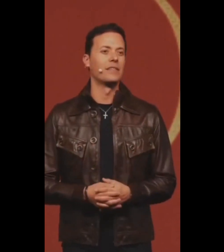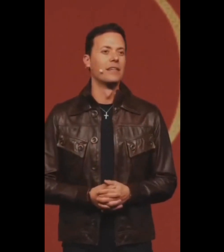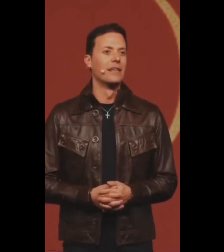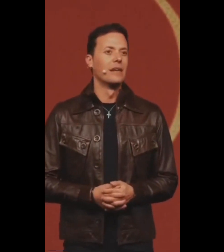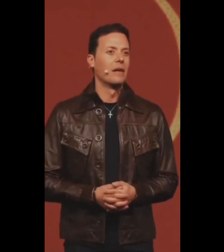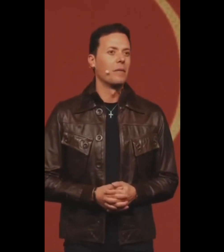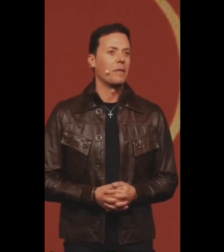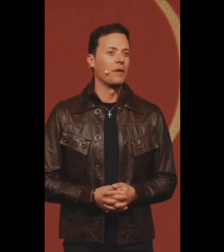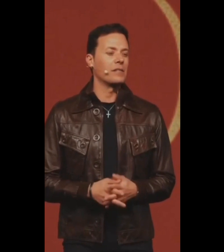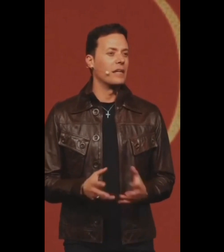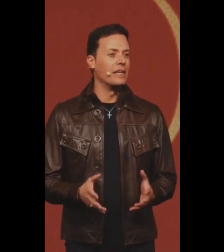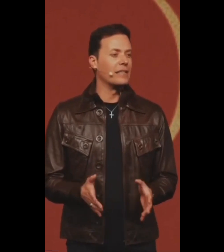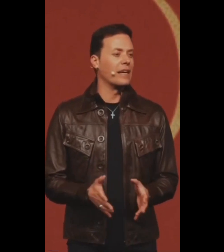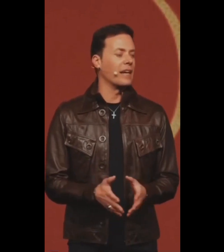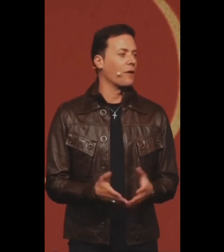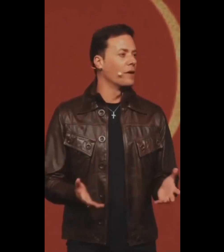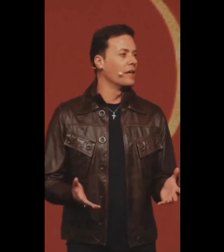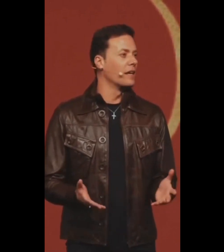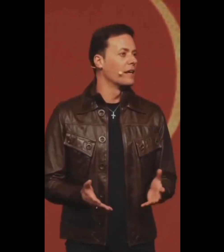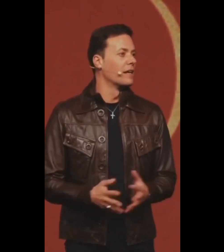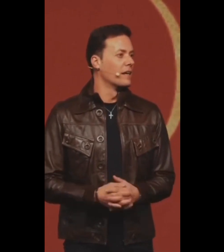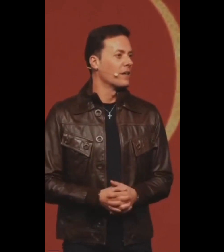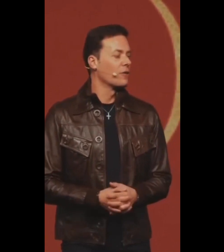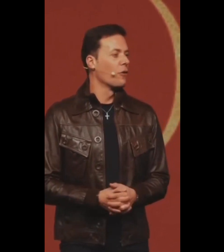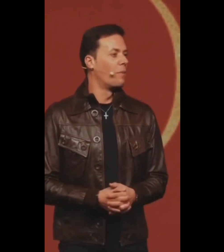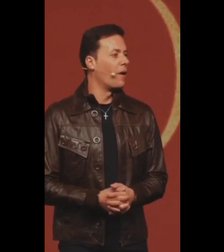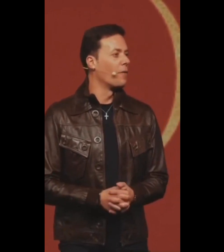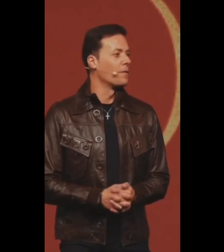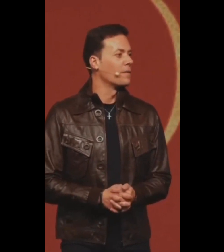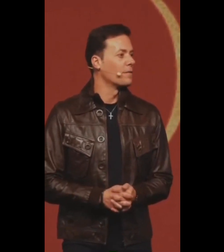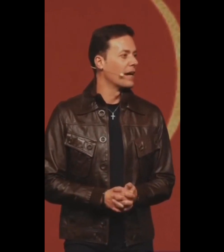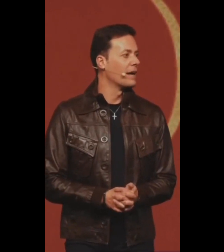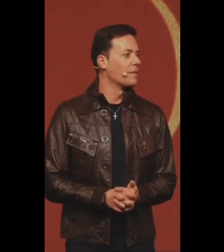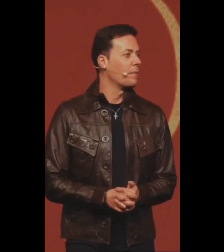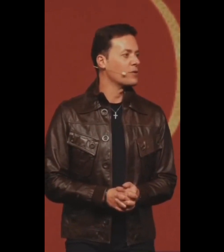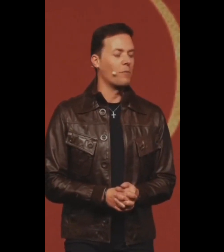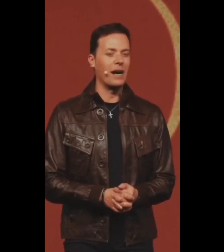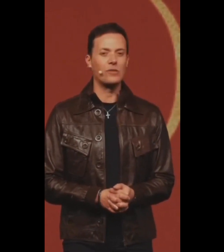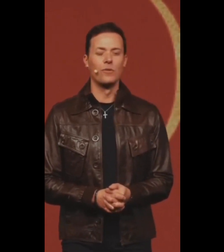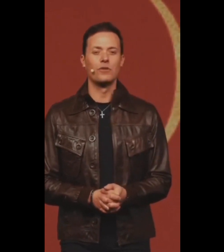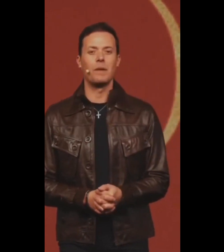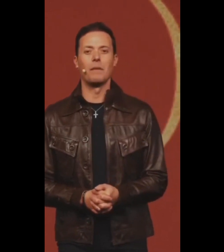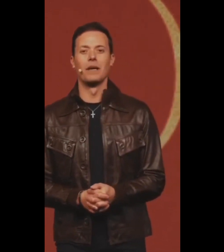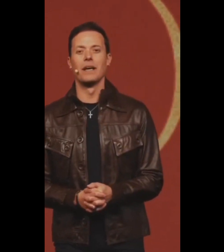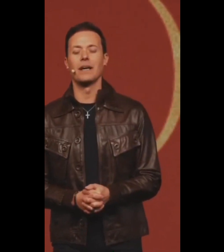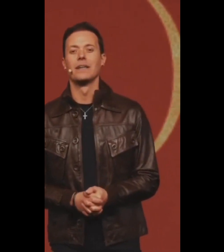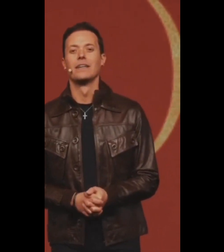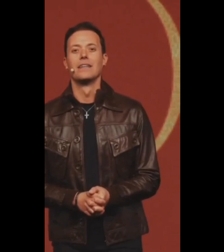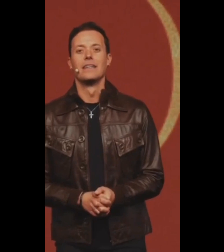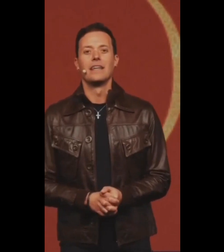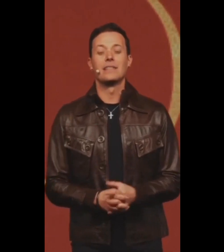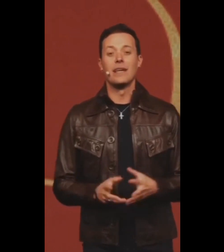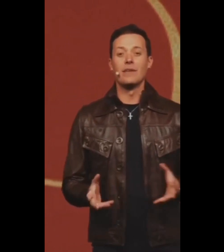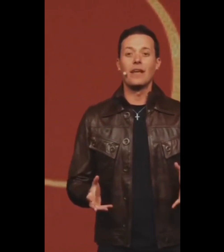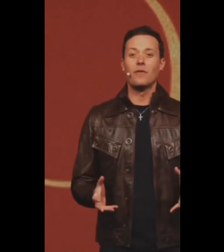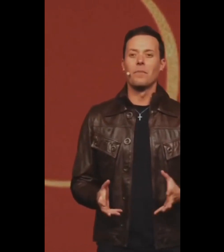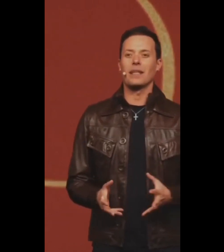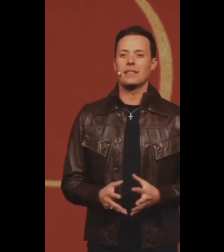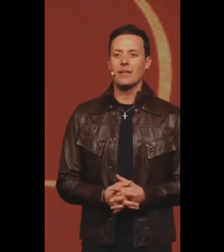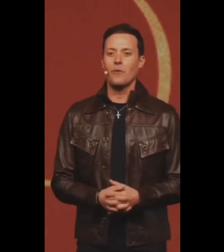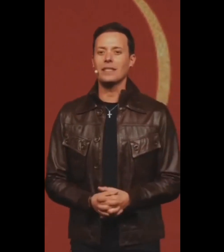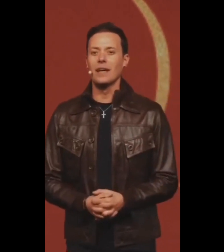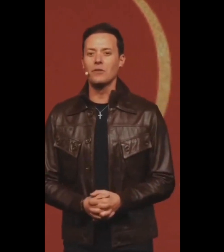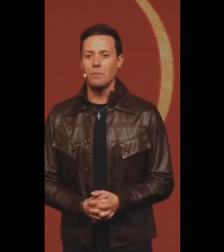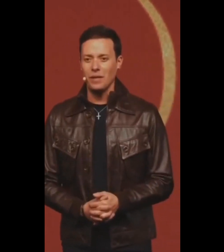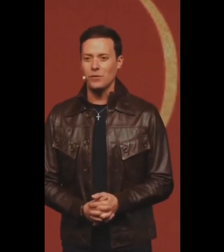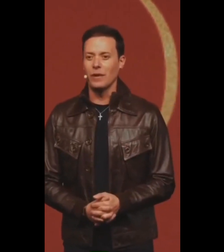cristão conhece pastor Márcio Valadão, o pai da Ana Paula Valadão, do pastor André e da pastora